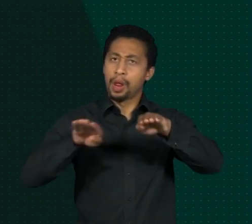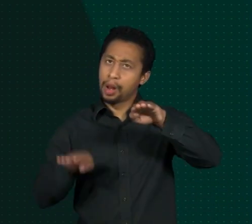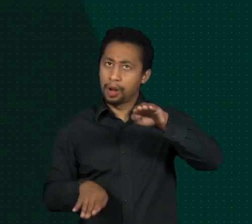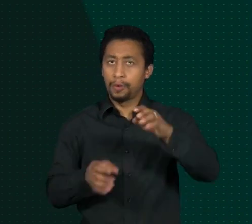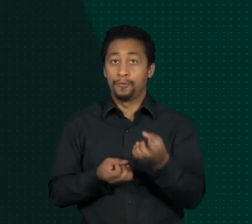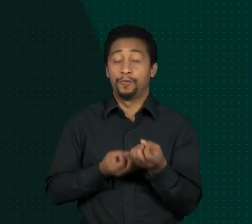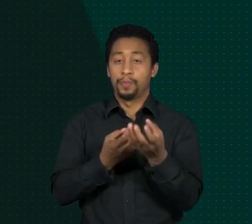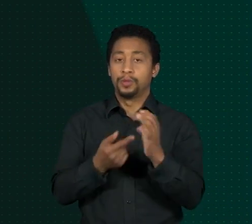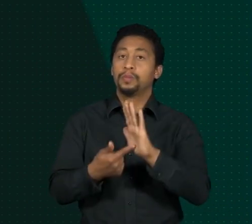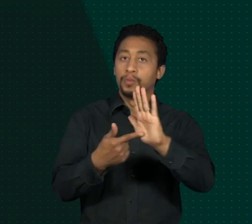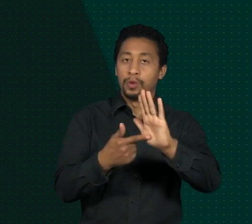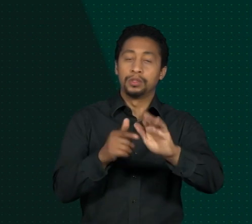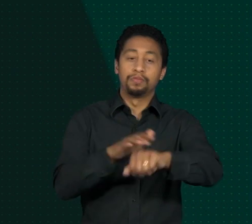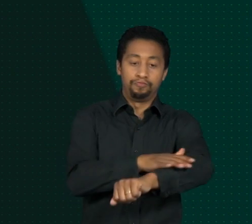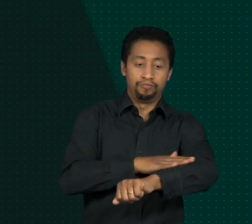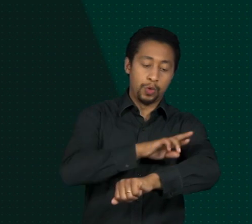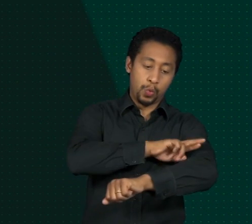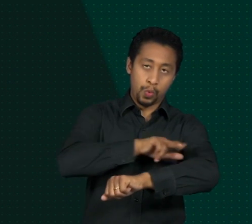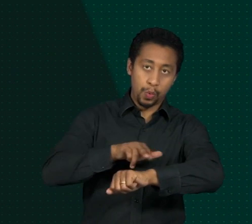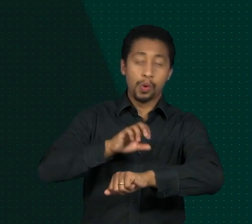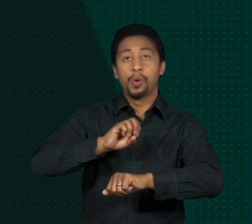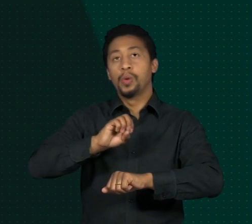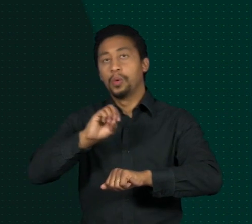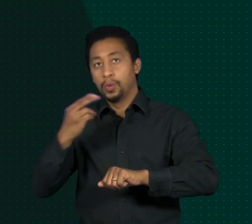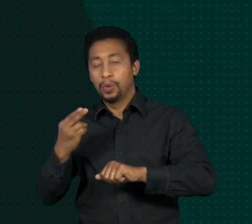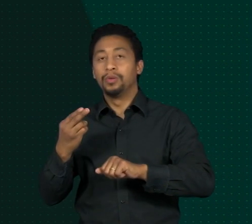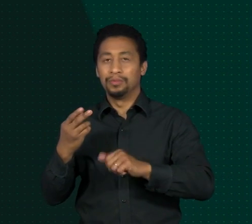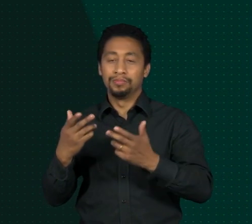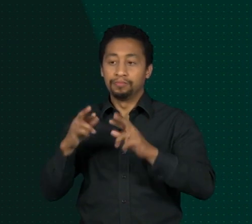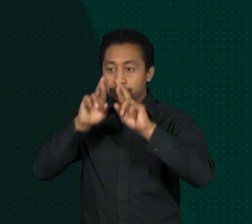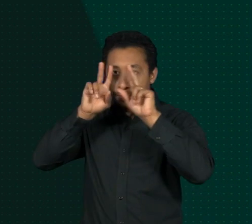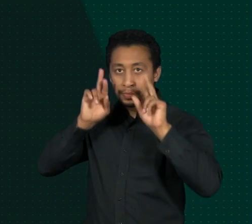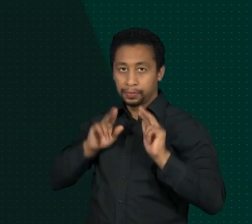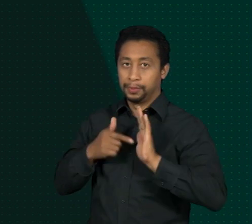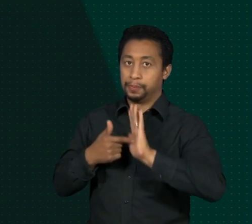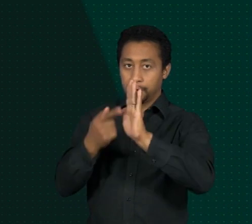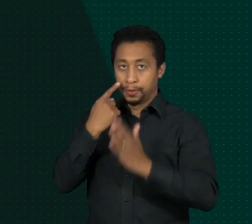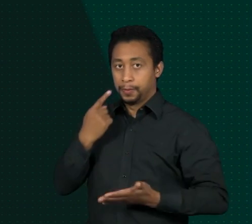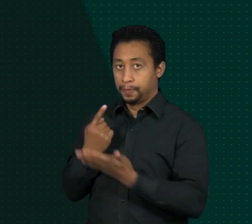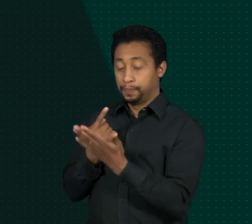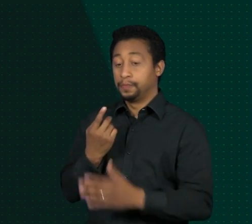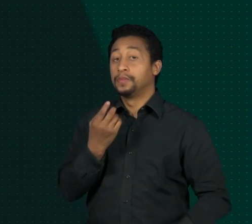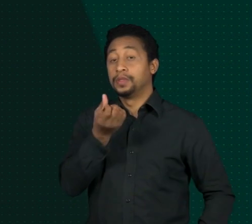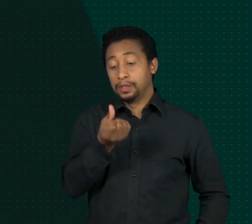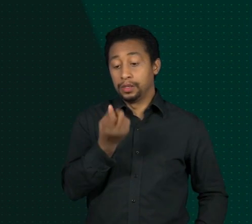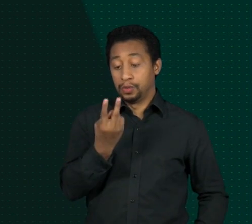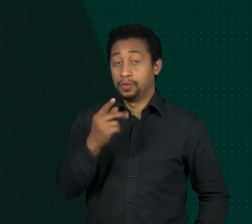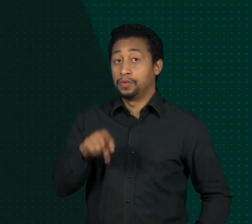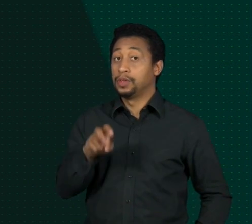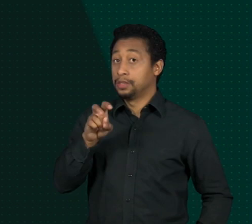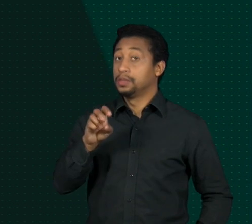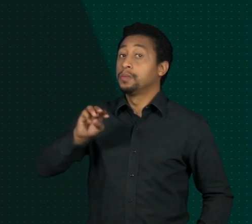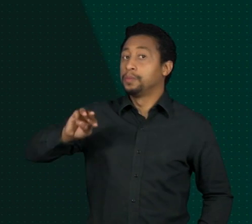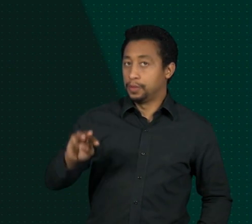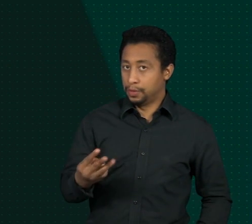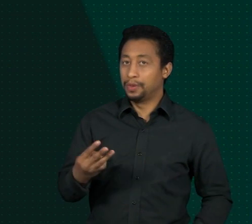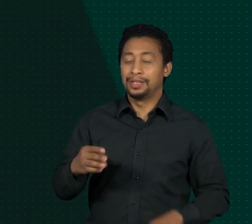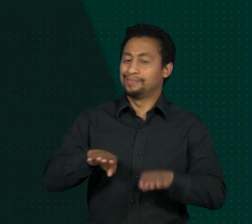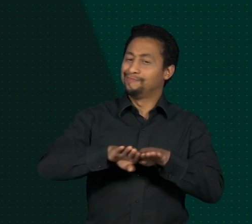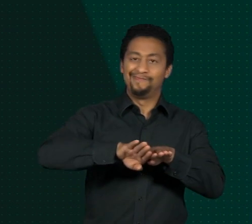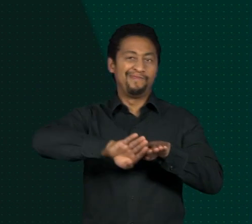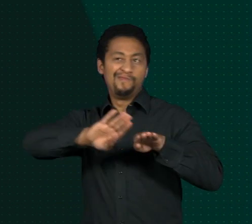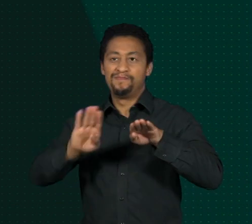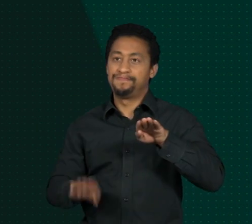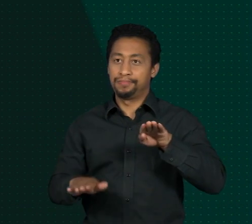ou raça no Brasil, divulgado pelo IBGE em 2021, 62,5 milhões de brasileiros vivem abaixo da linha de